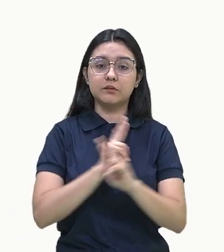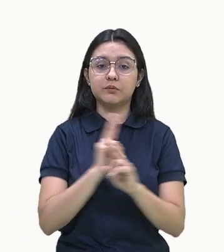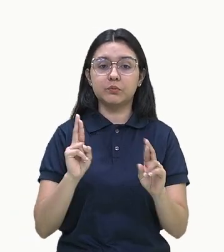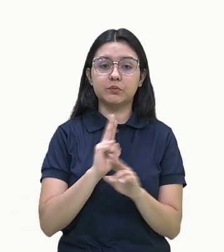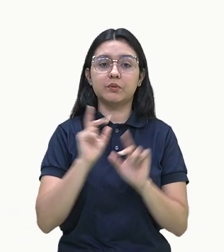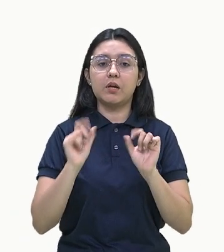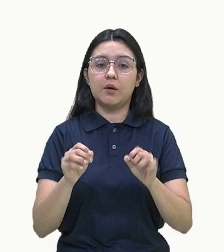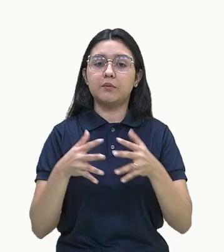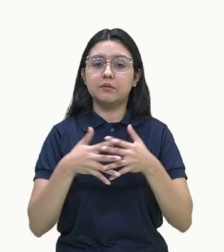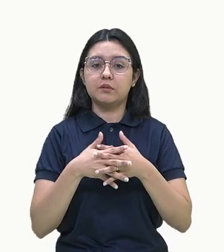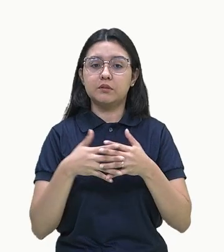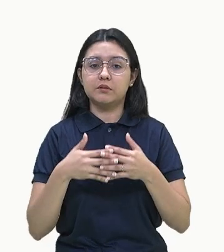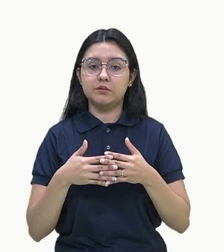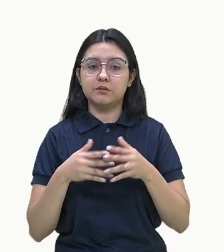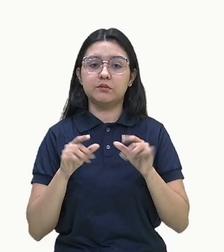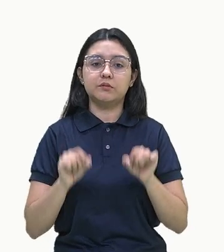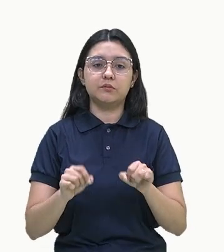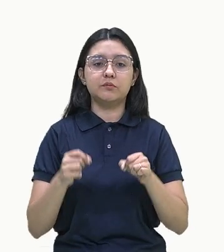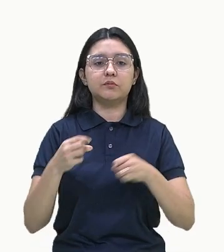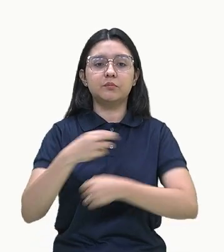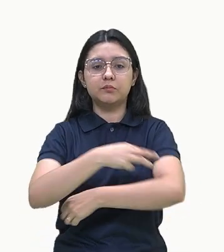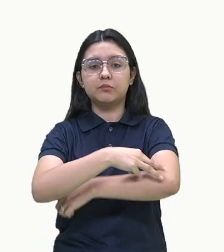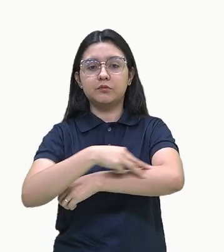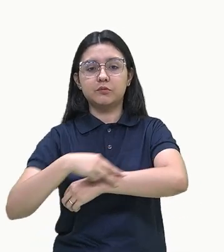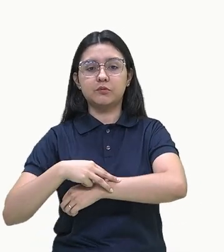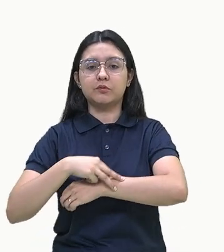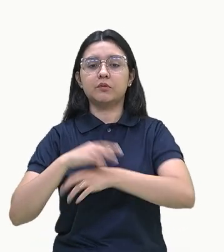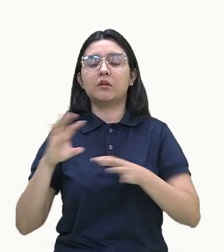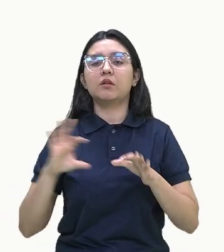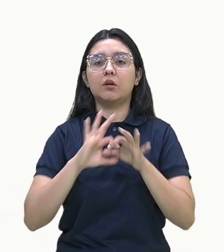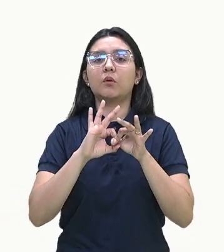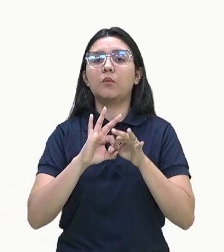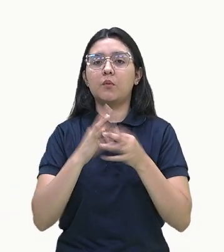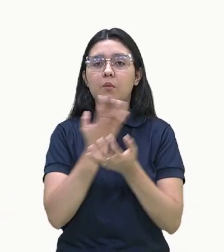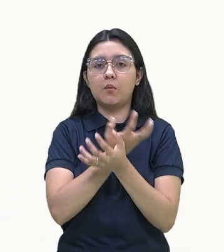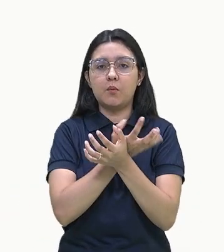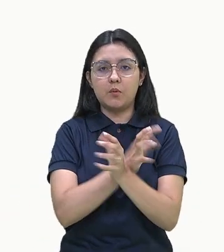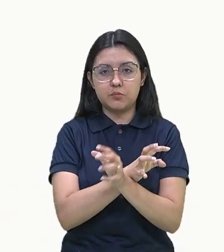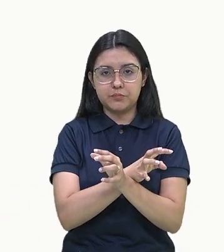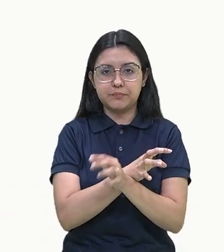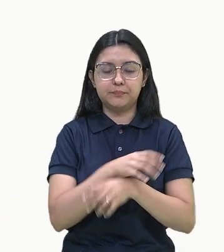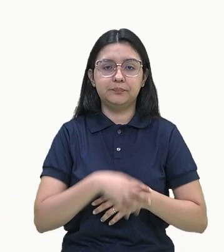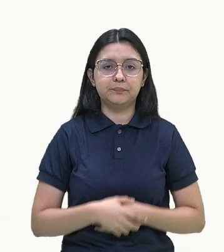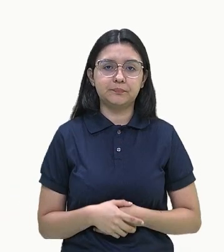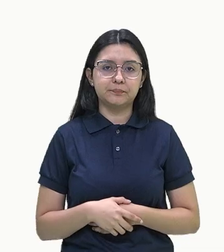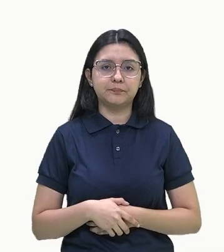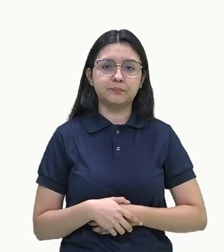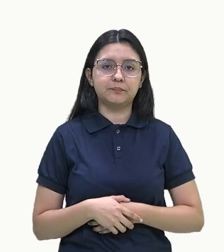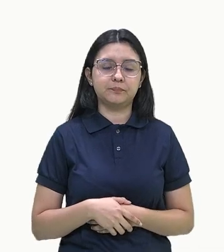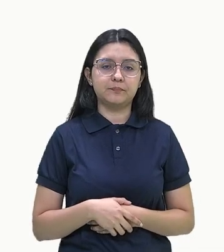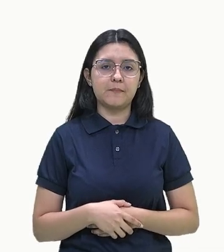tecido muscular associado ao tecido ósseo, né? Então,